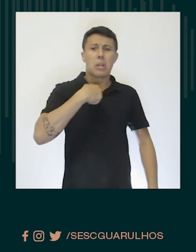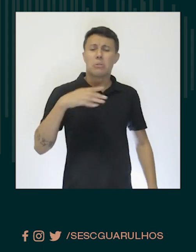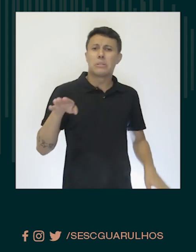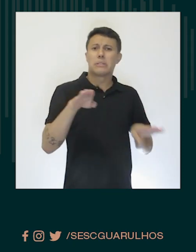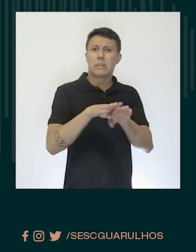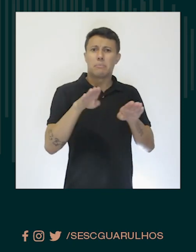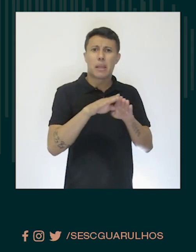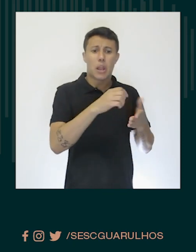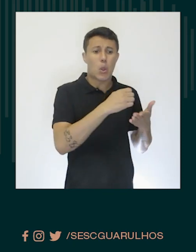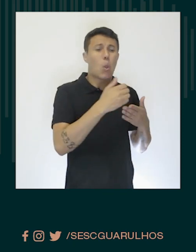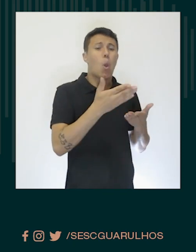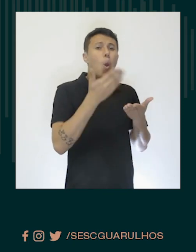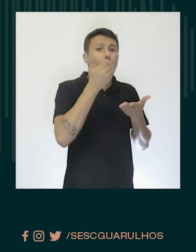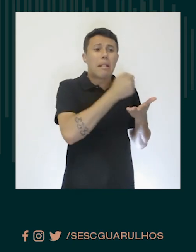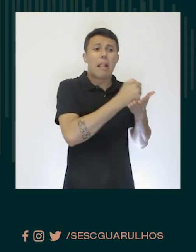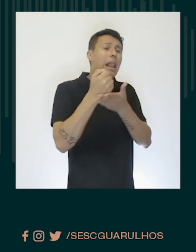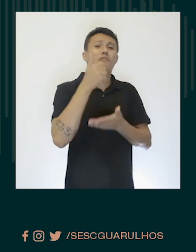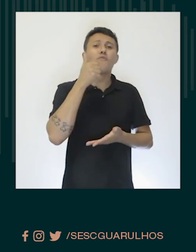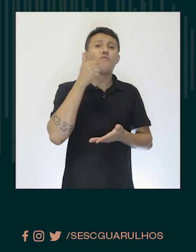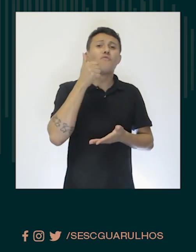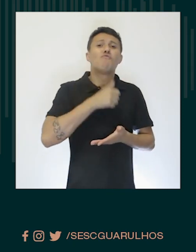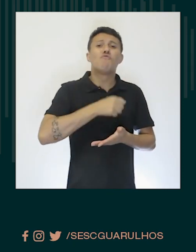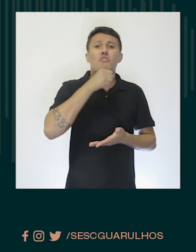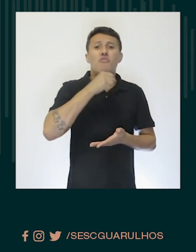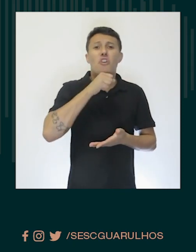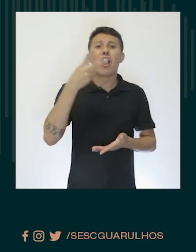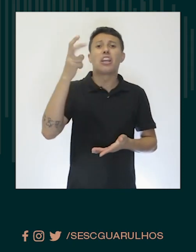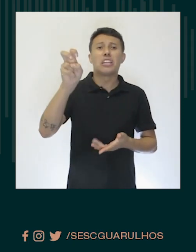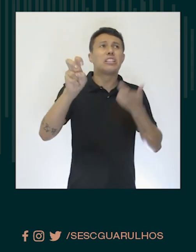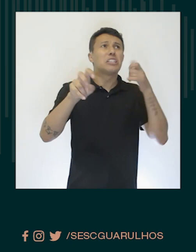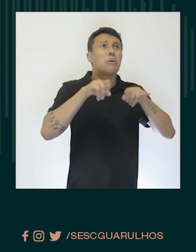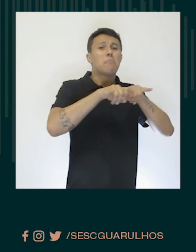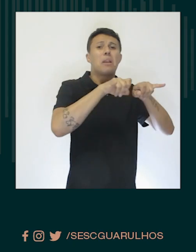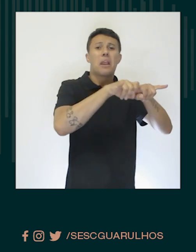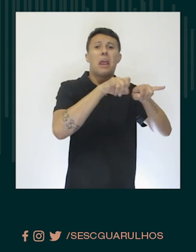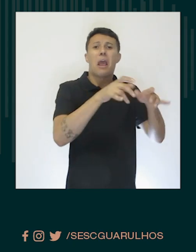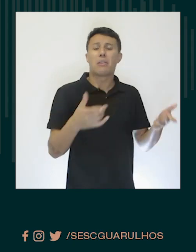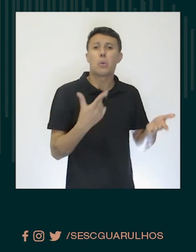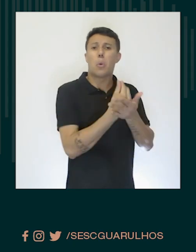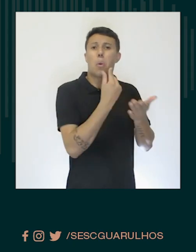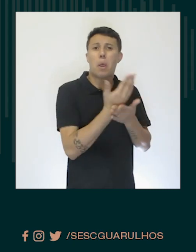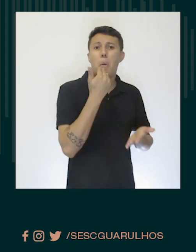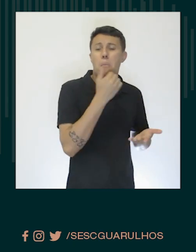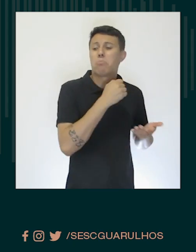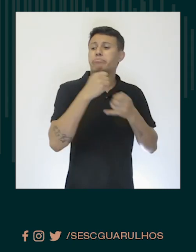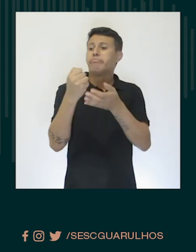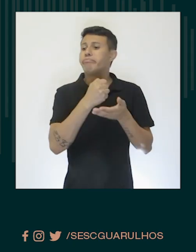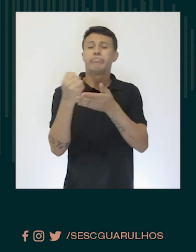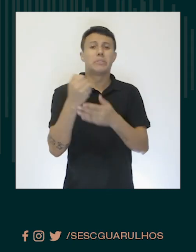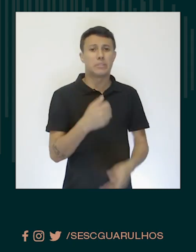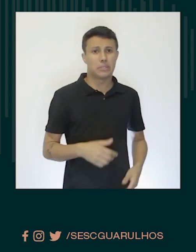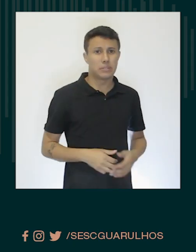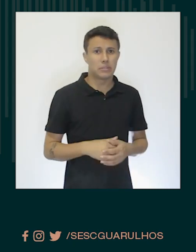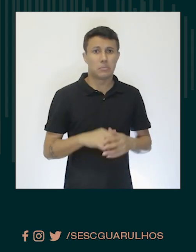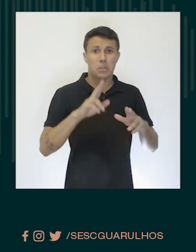pra minha avó de 15 em 15 dias, uma em uma semana, depende de como ela mora no centro, eu moro no Grupo Uva,